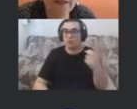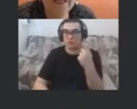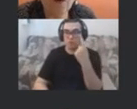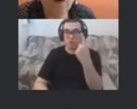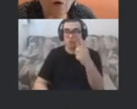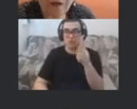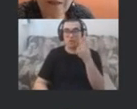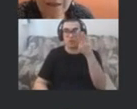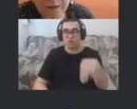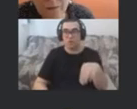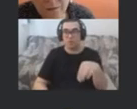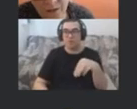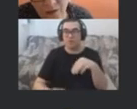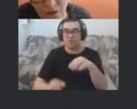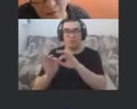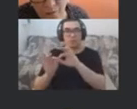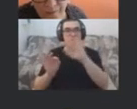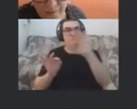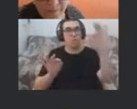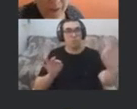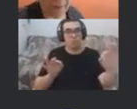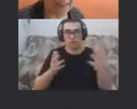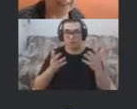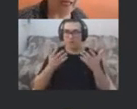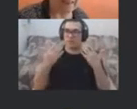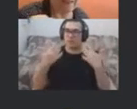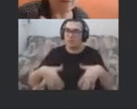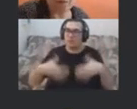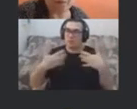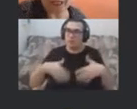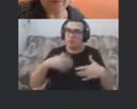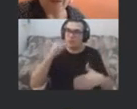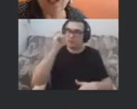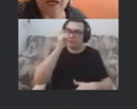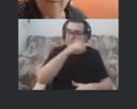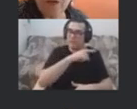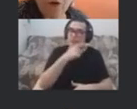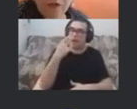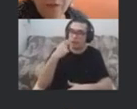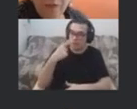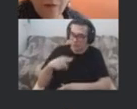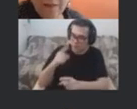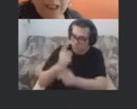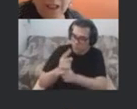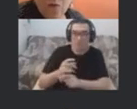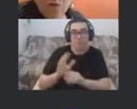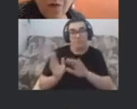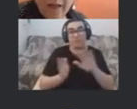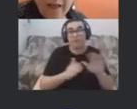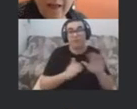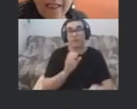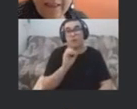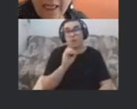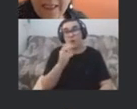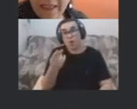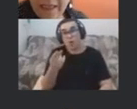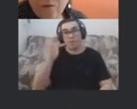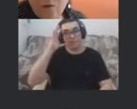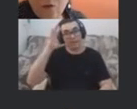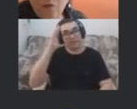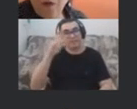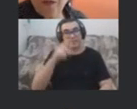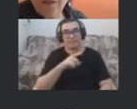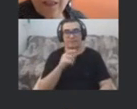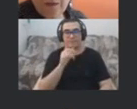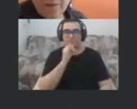quilograma. Ou então, se a gente for para pensar, assim, para imaginar melhor o que pode ser isso,